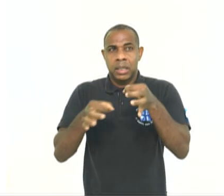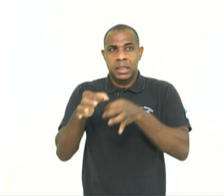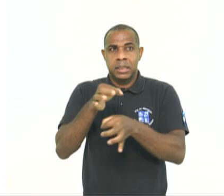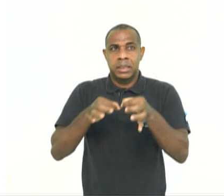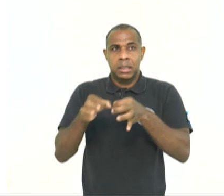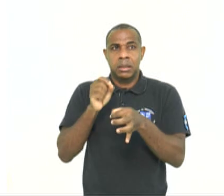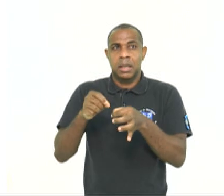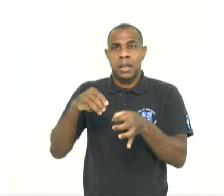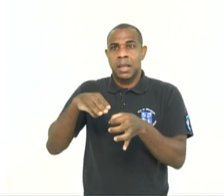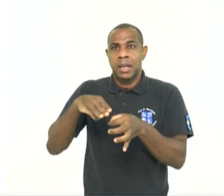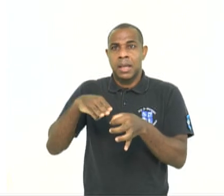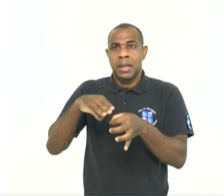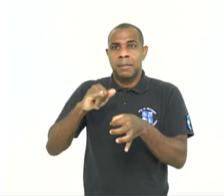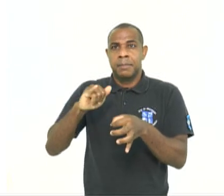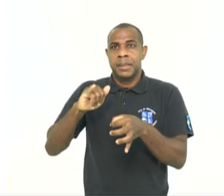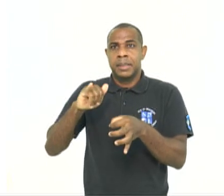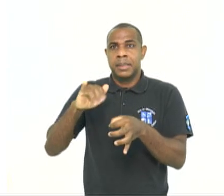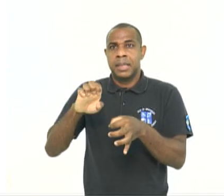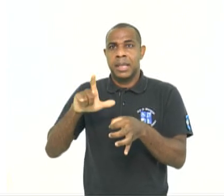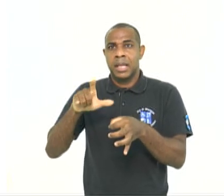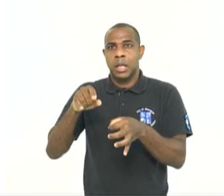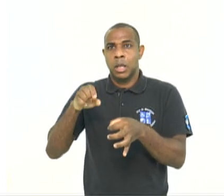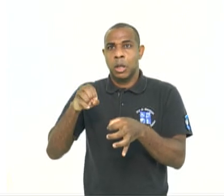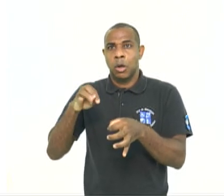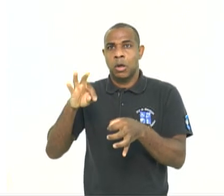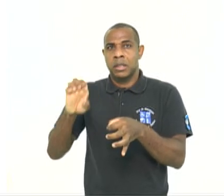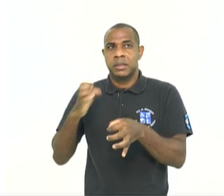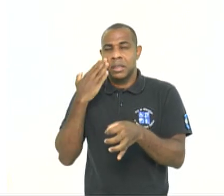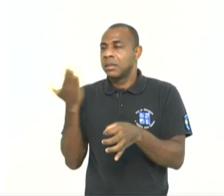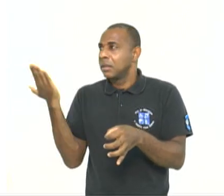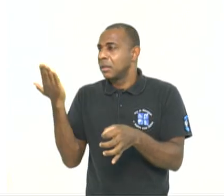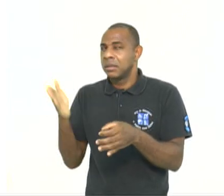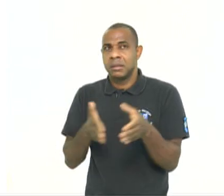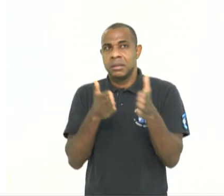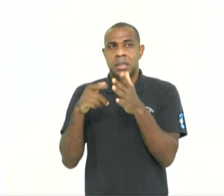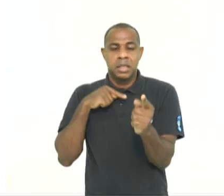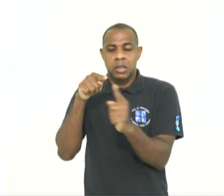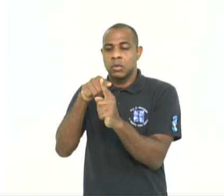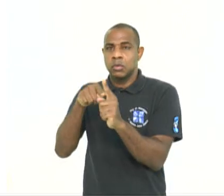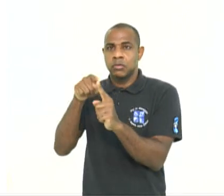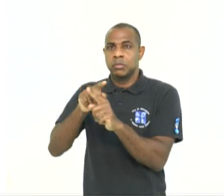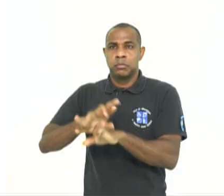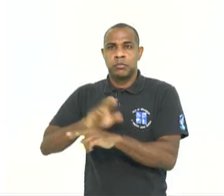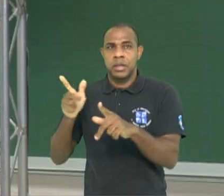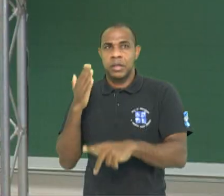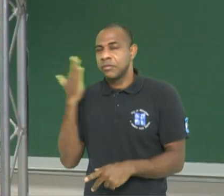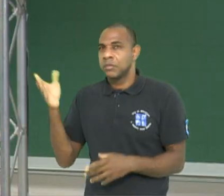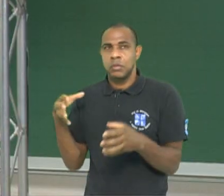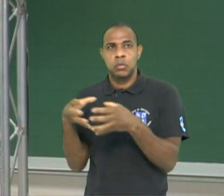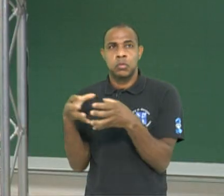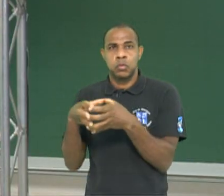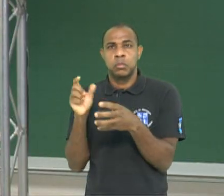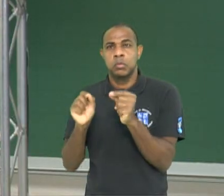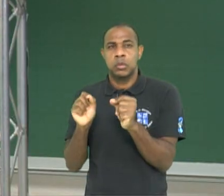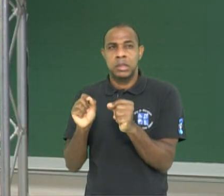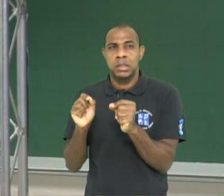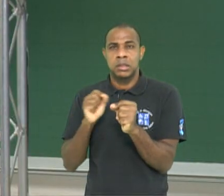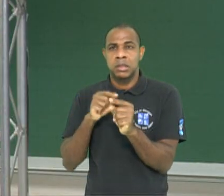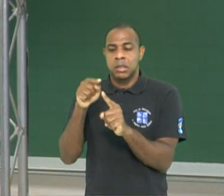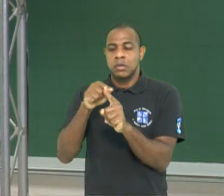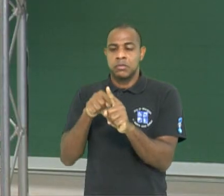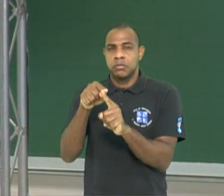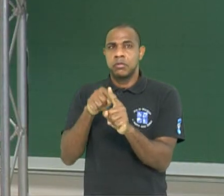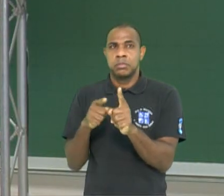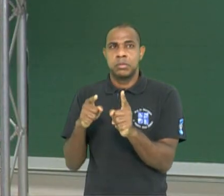que vai dar origem às hemácias, aos fragmentos chamados plaquetas e um tipo específico aqui também, um grupo de tipo específico